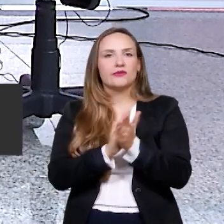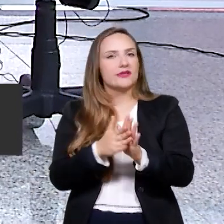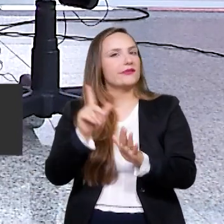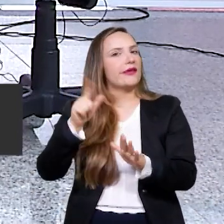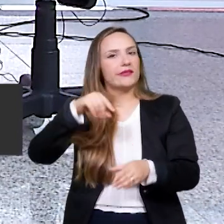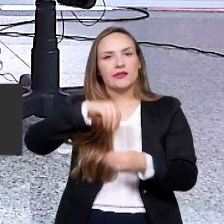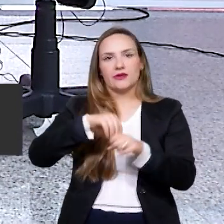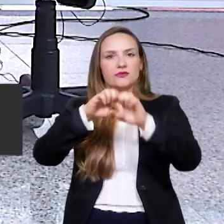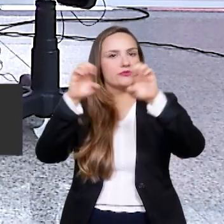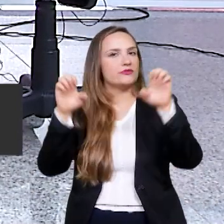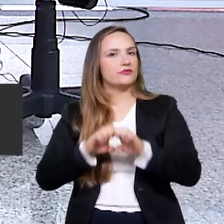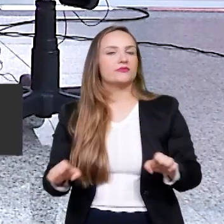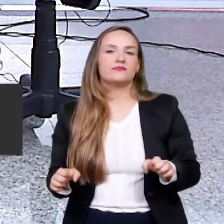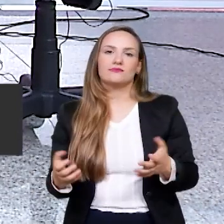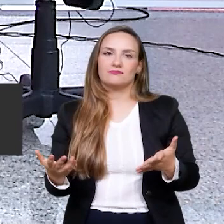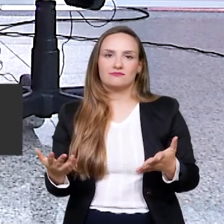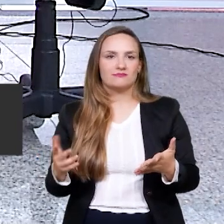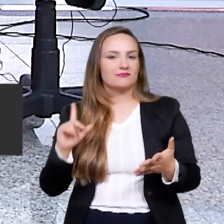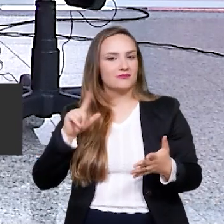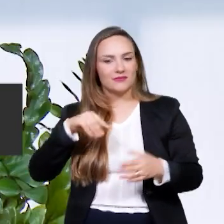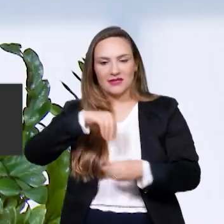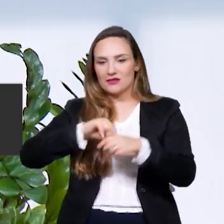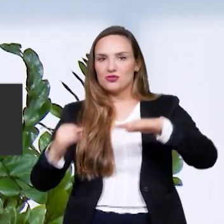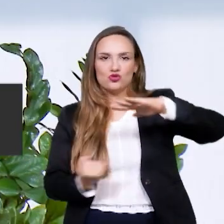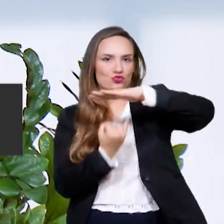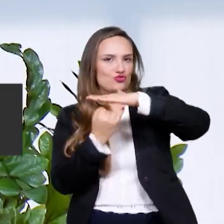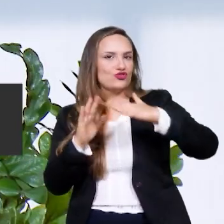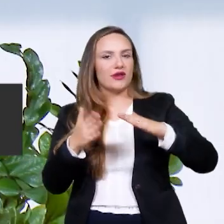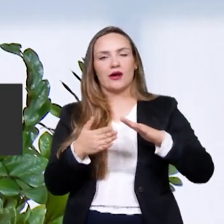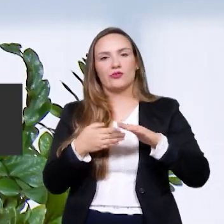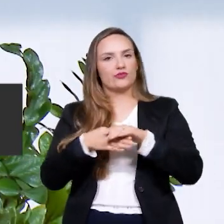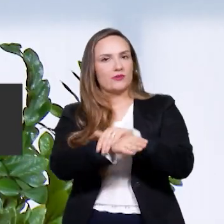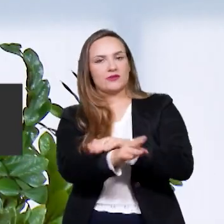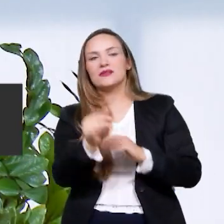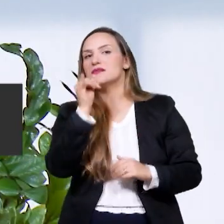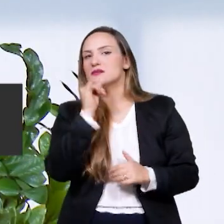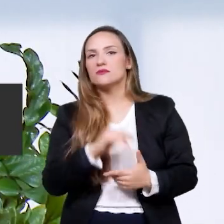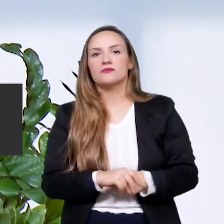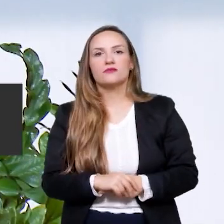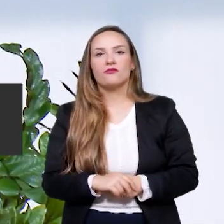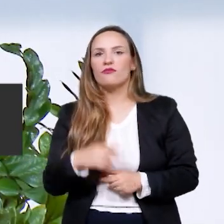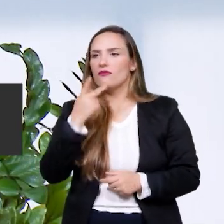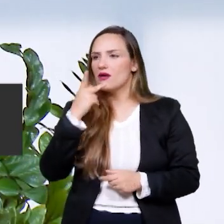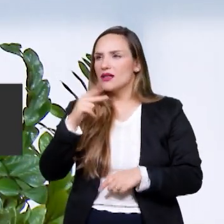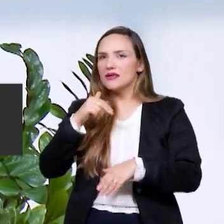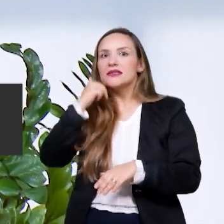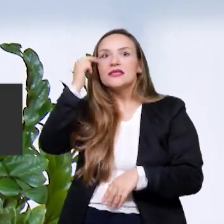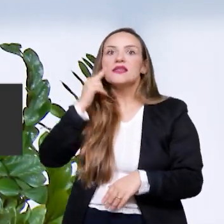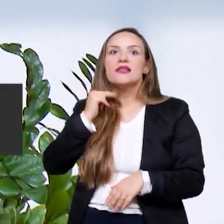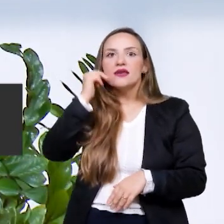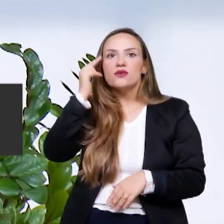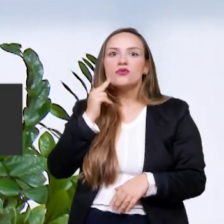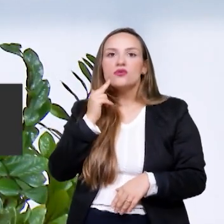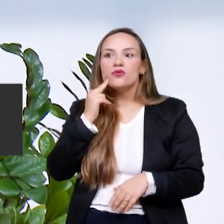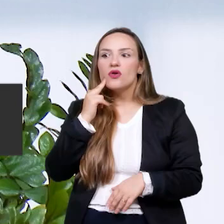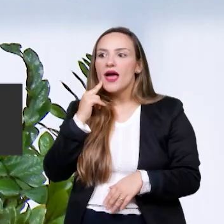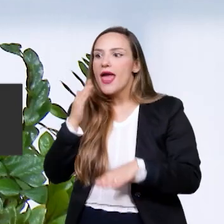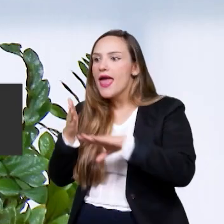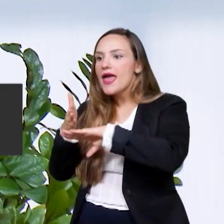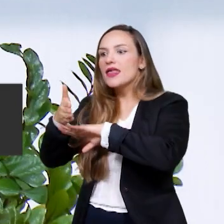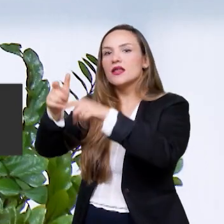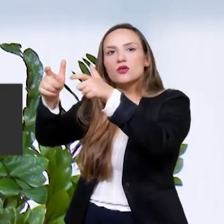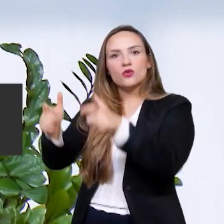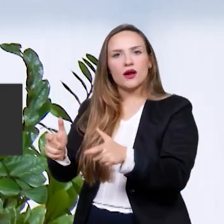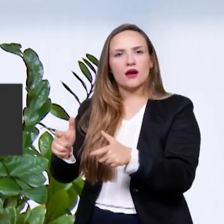É estrutural. Estrutural, exatamente. estruturante, institucional. Né? Quando você fala dessa questão do negro ser vigiado, e é